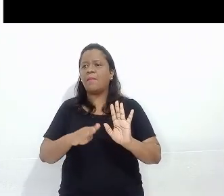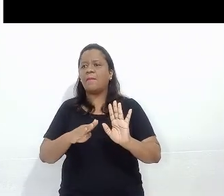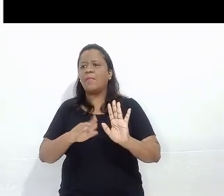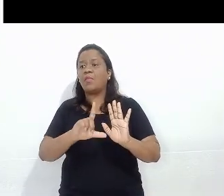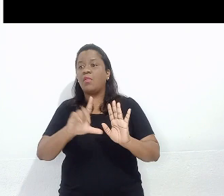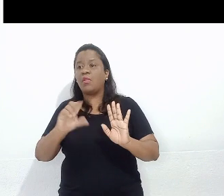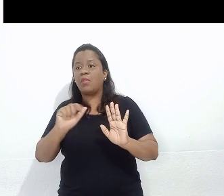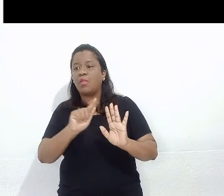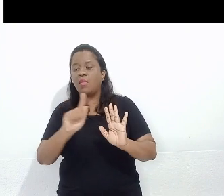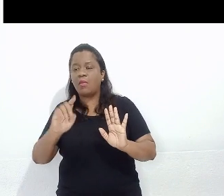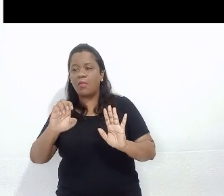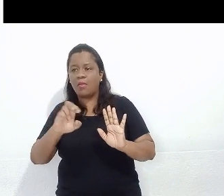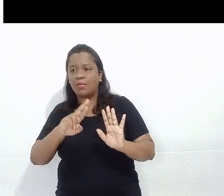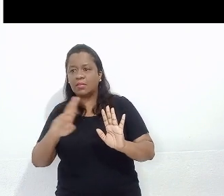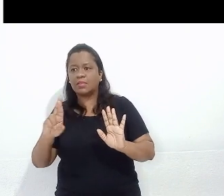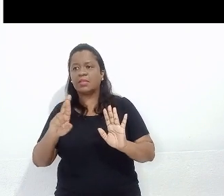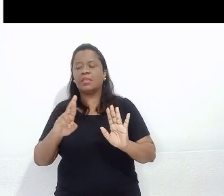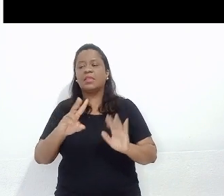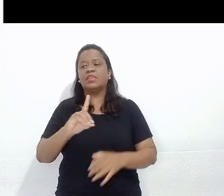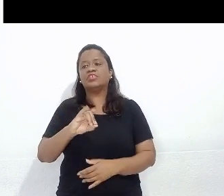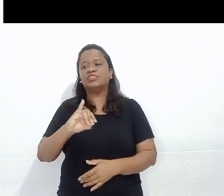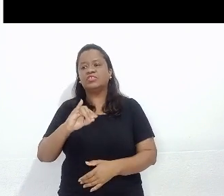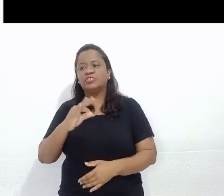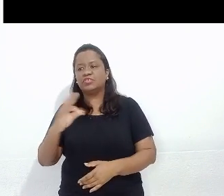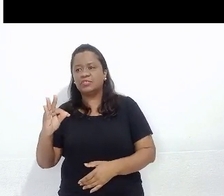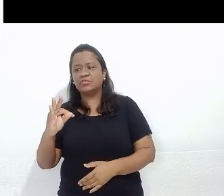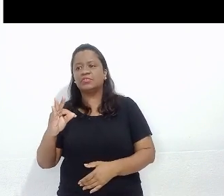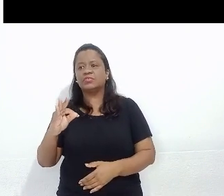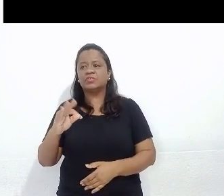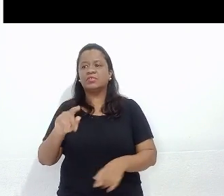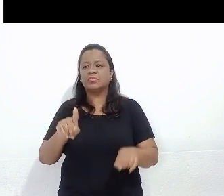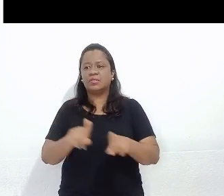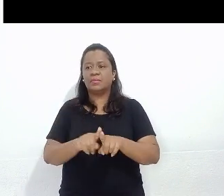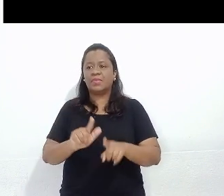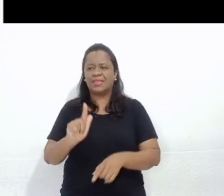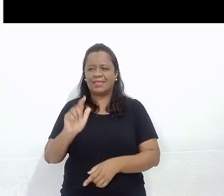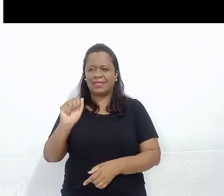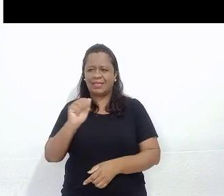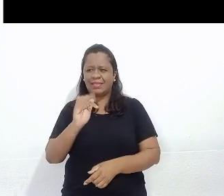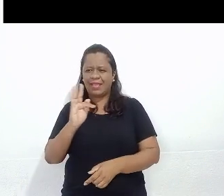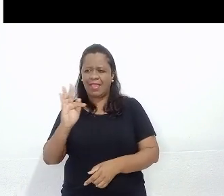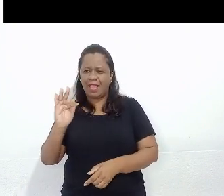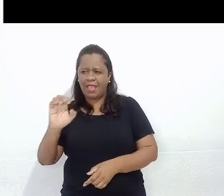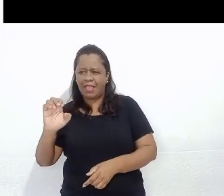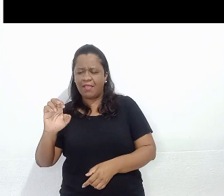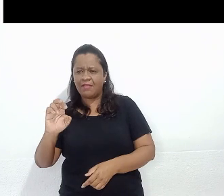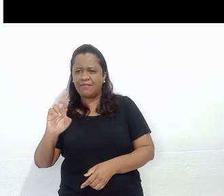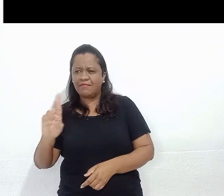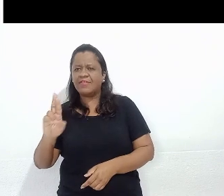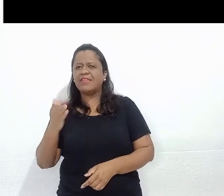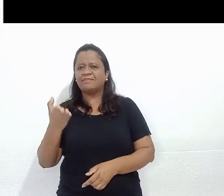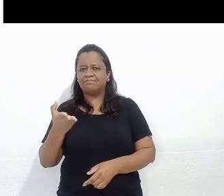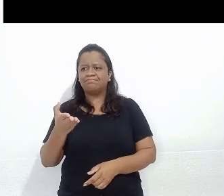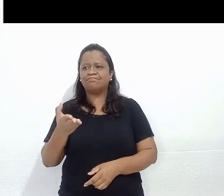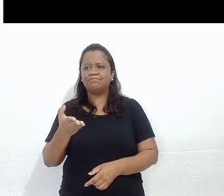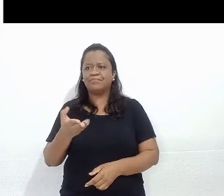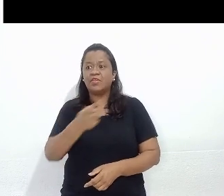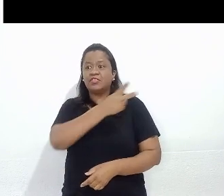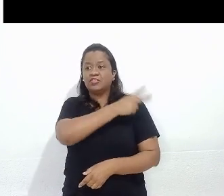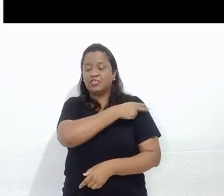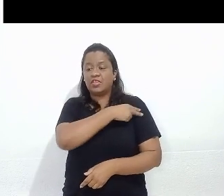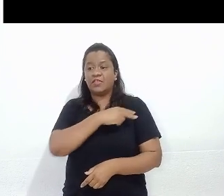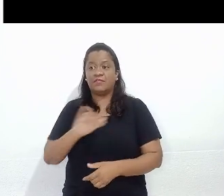o DIT, que é o Digital Image Technician, e o gaffer, que eu queria chegar nesse gaffer, o chefe de elétrica,